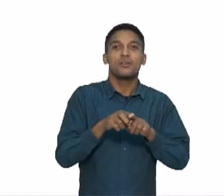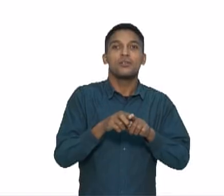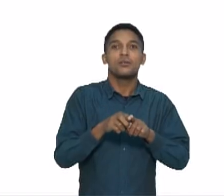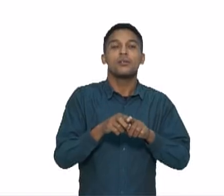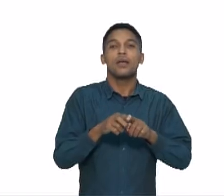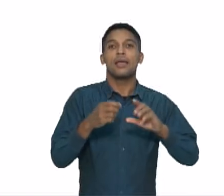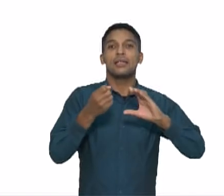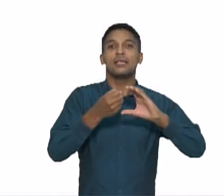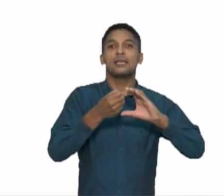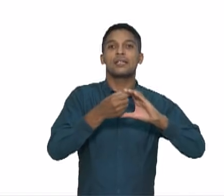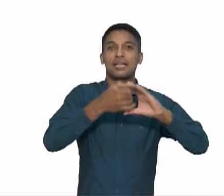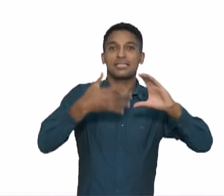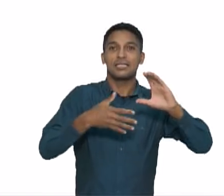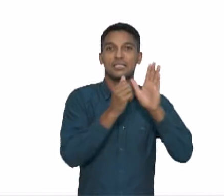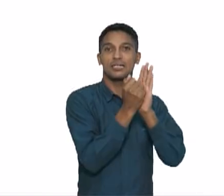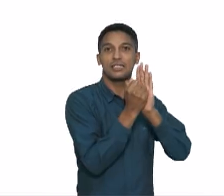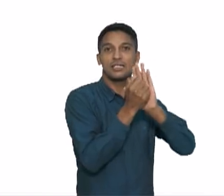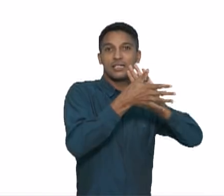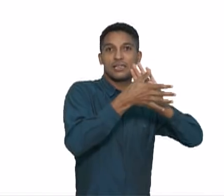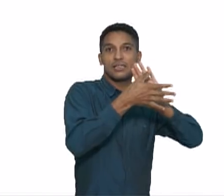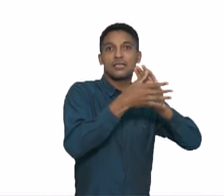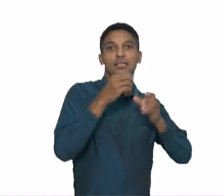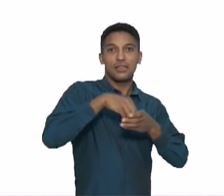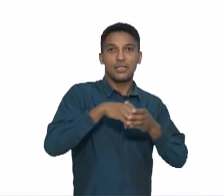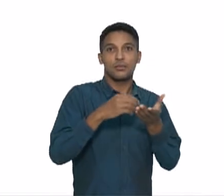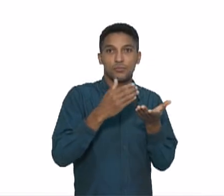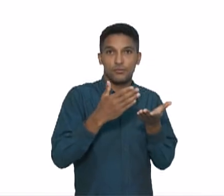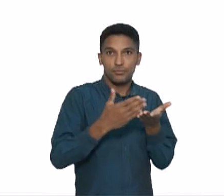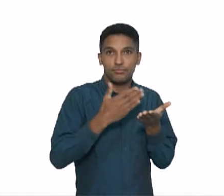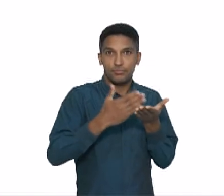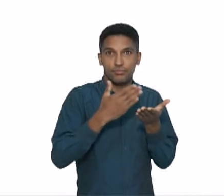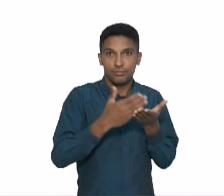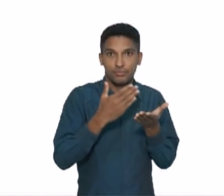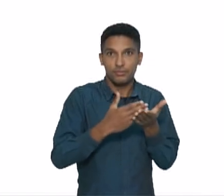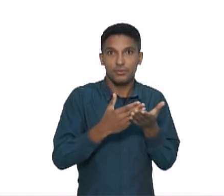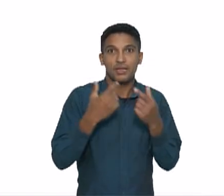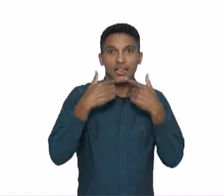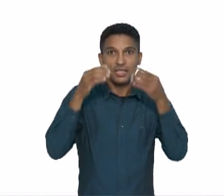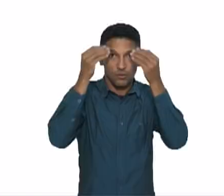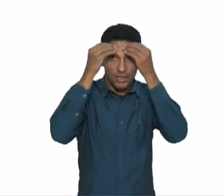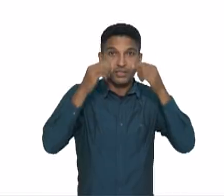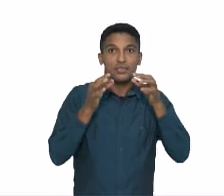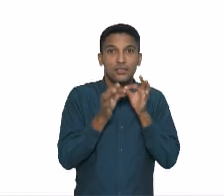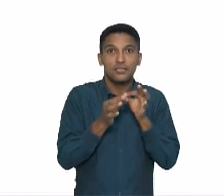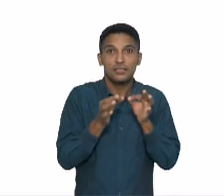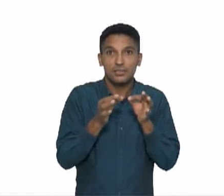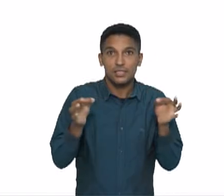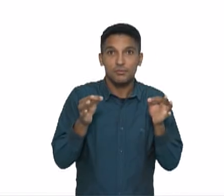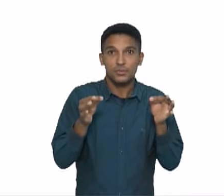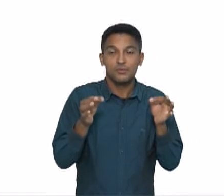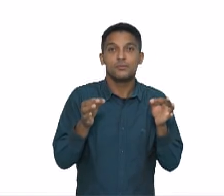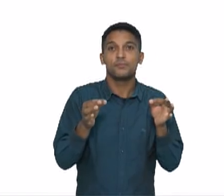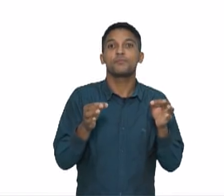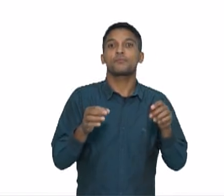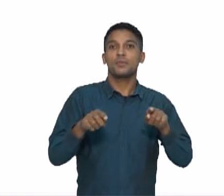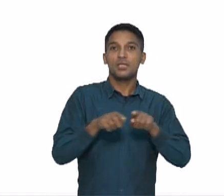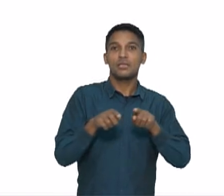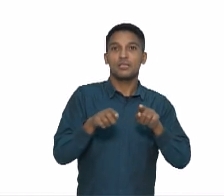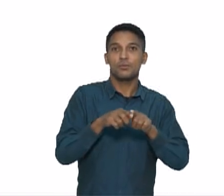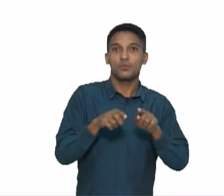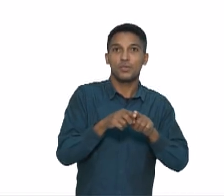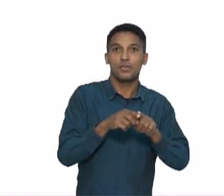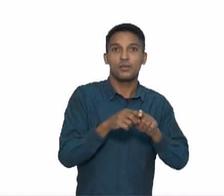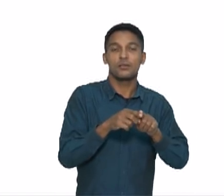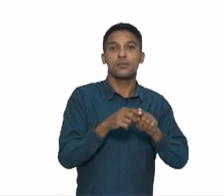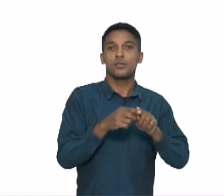da epifania, o predomínio do tempo psicológico, da introspecção psicológica, o emprego de figuras de